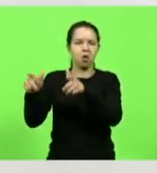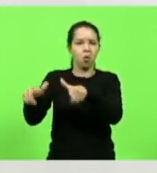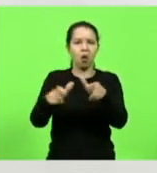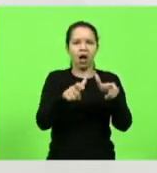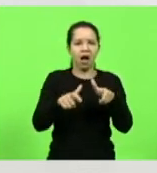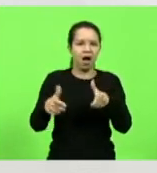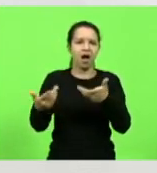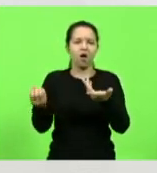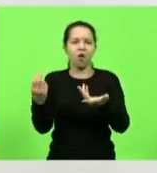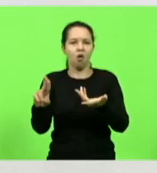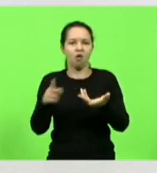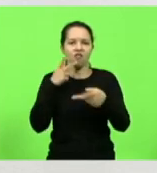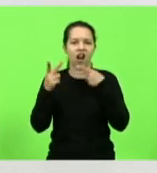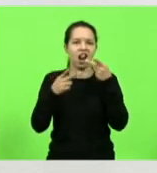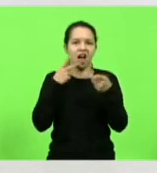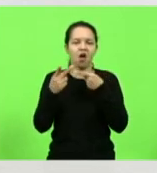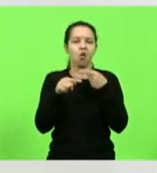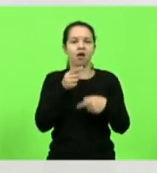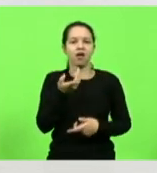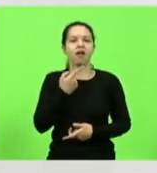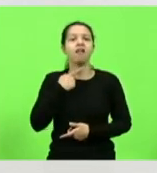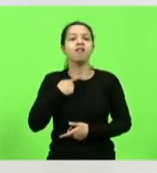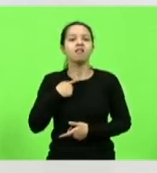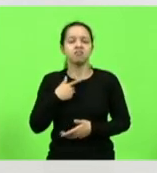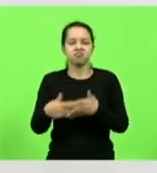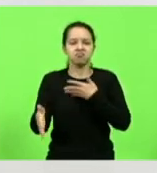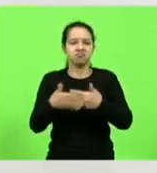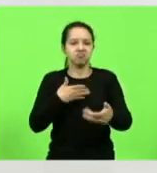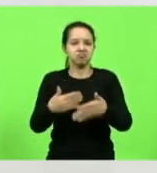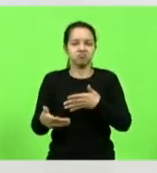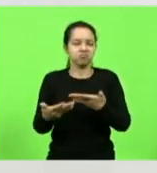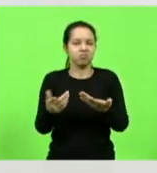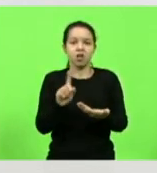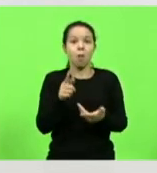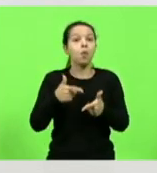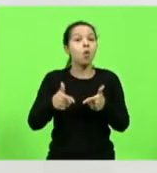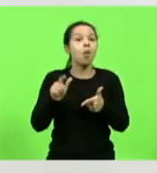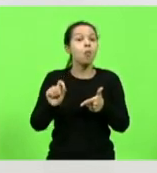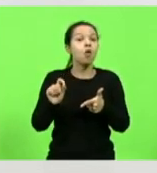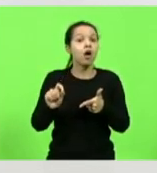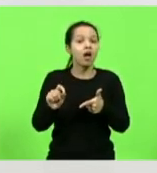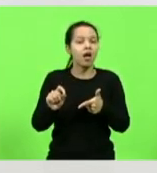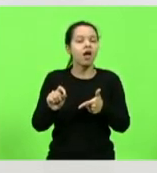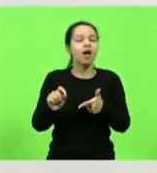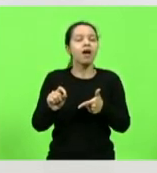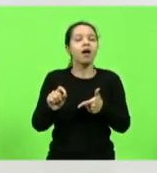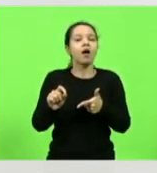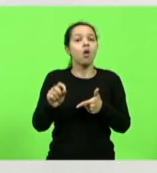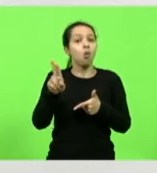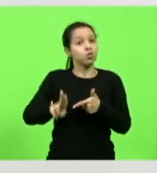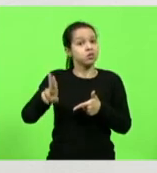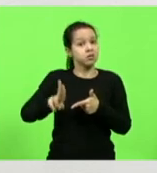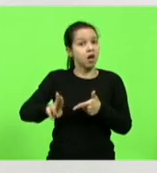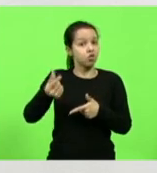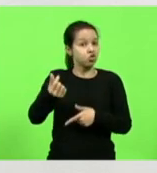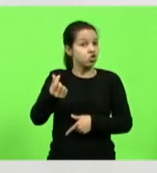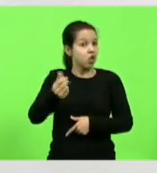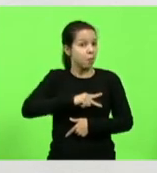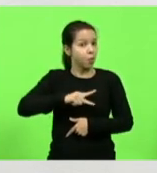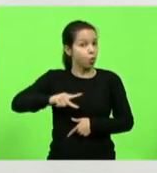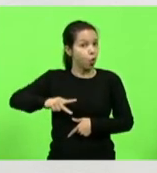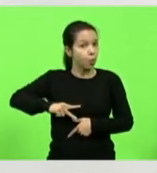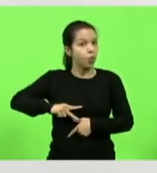para quem eles bem entender. O problema é usar o dinheiro público do pobre, que é o que mais